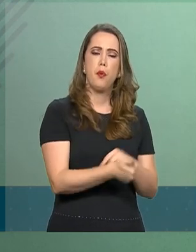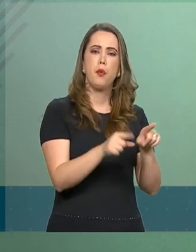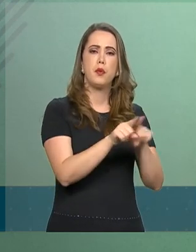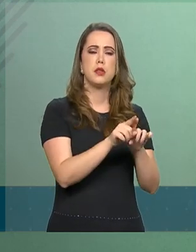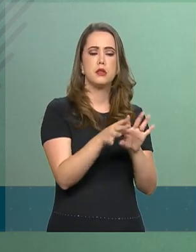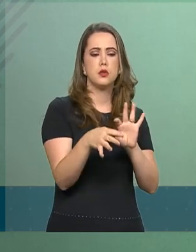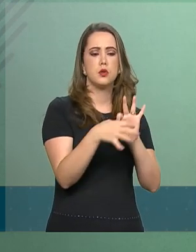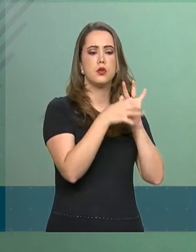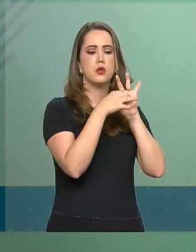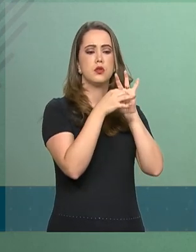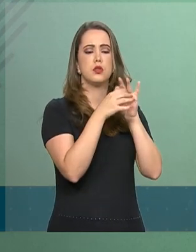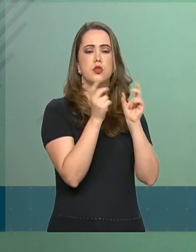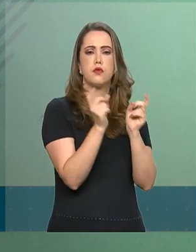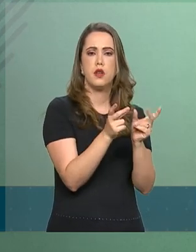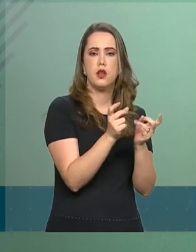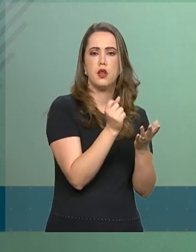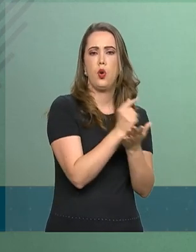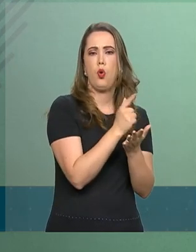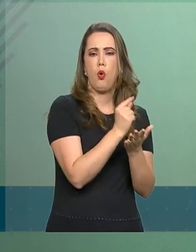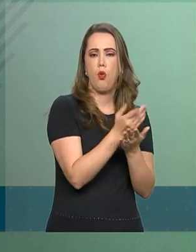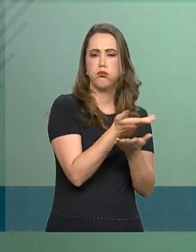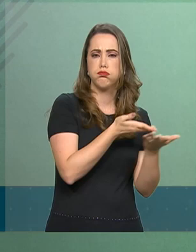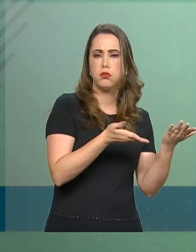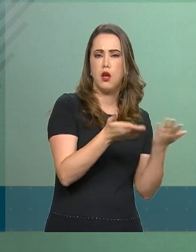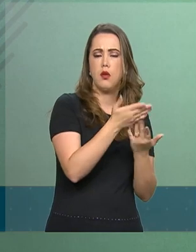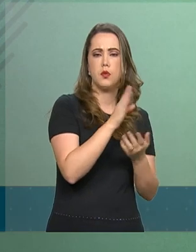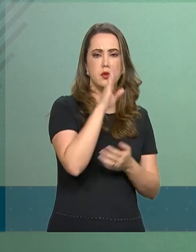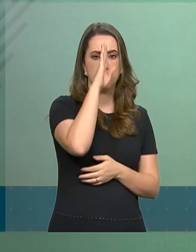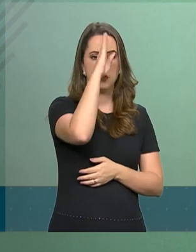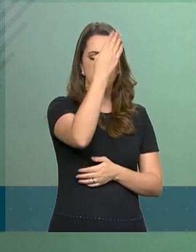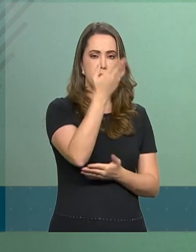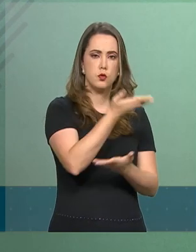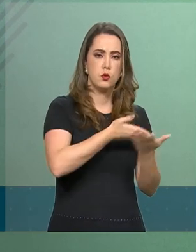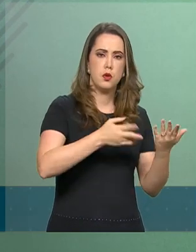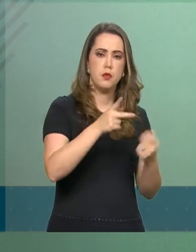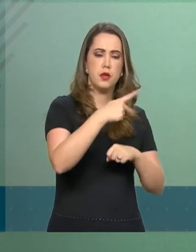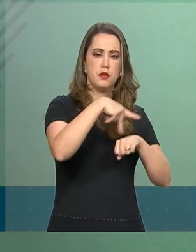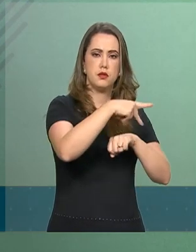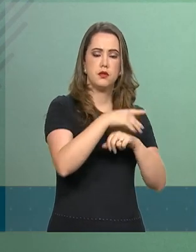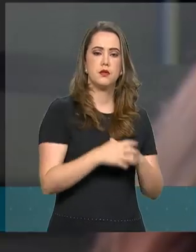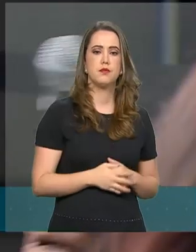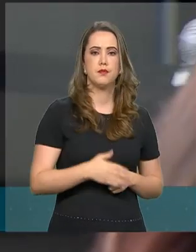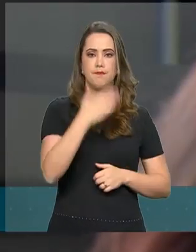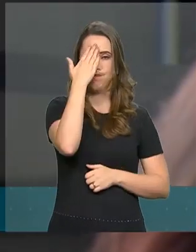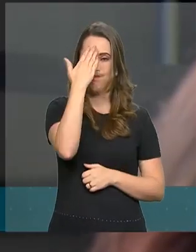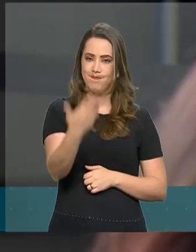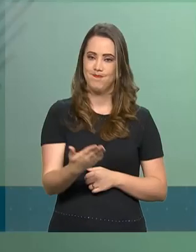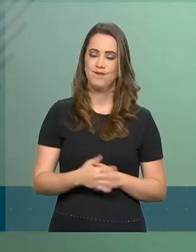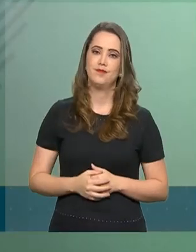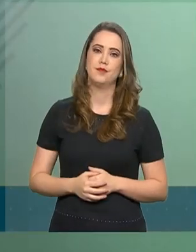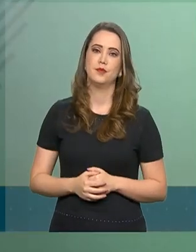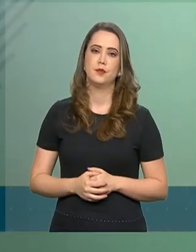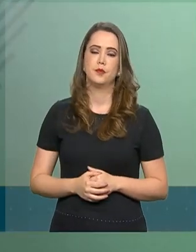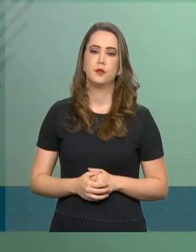de conexões comerciais que possam privilegiará a ambos os países obrigado